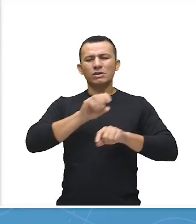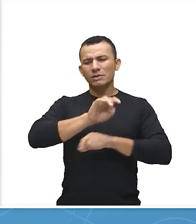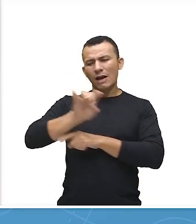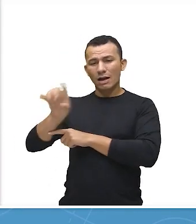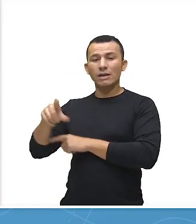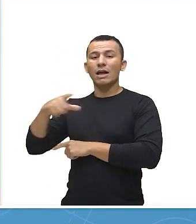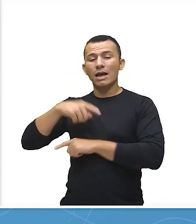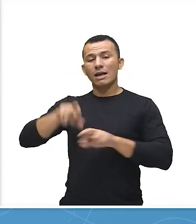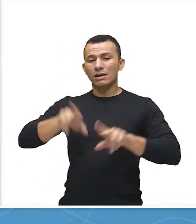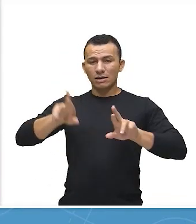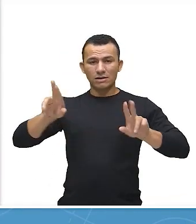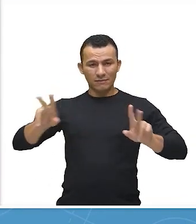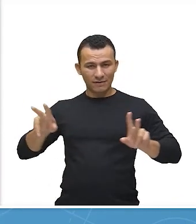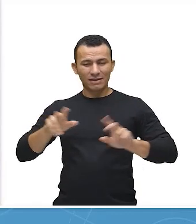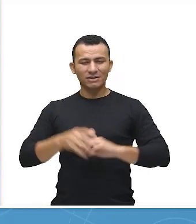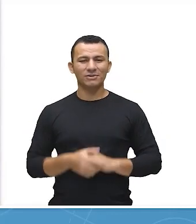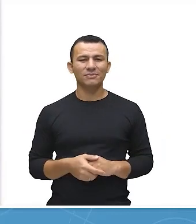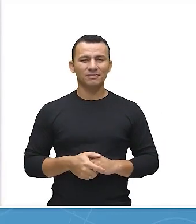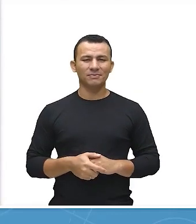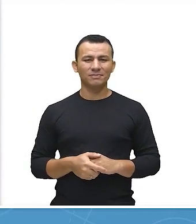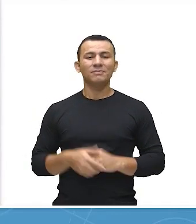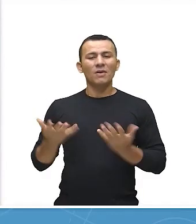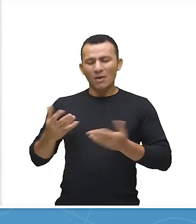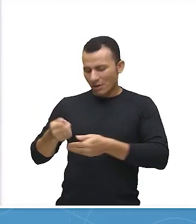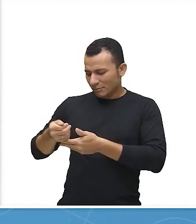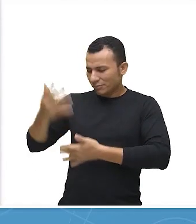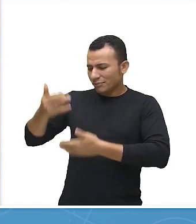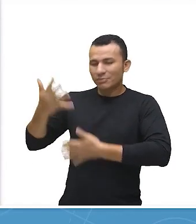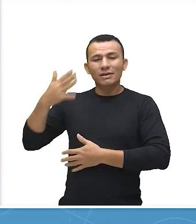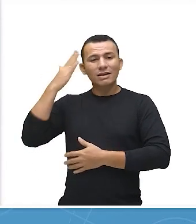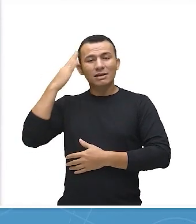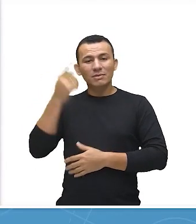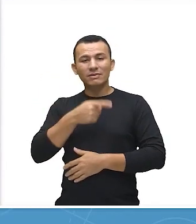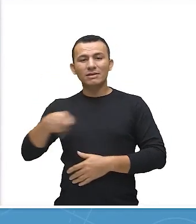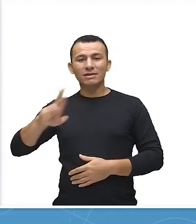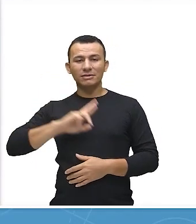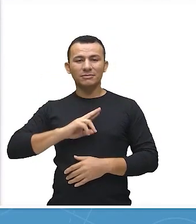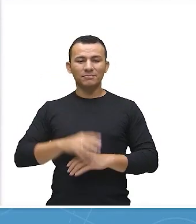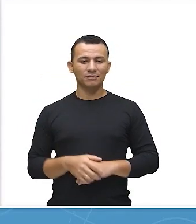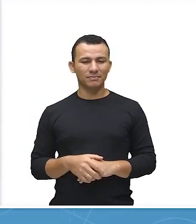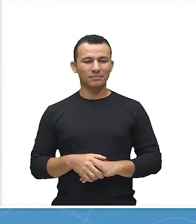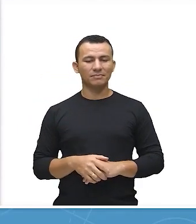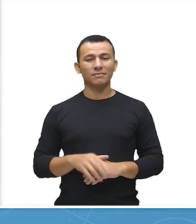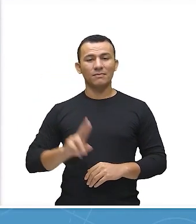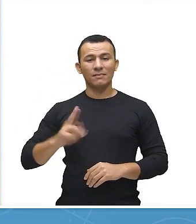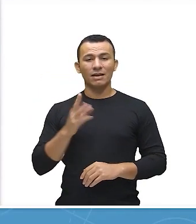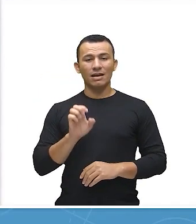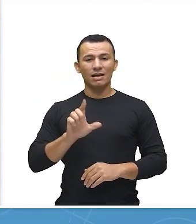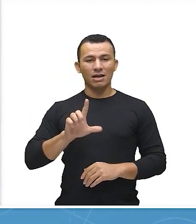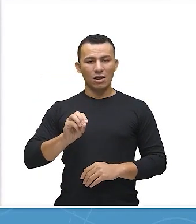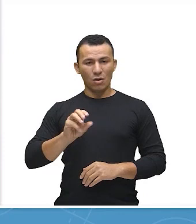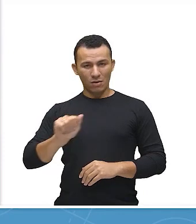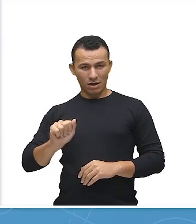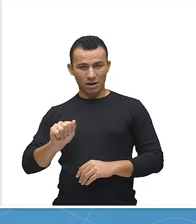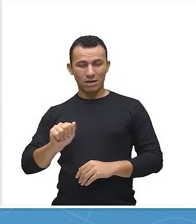Né? Coloca aí no chat as respostas de vocês, né? Que eu quero saber o que vocês responderam dessa questão, e se vocês ainda lembram,